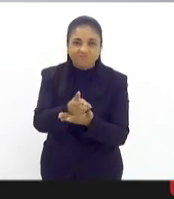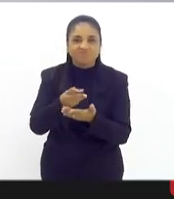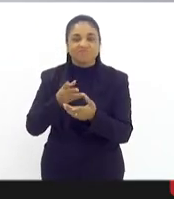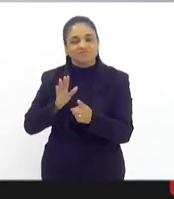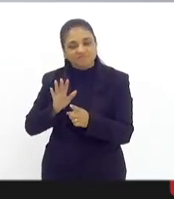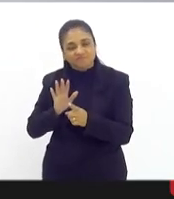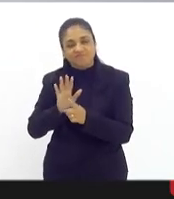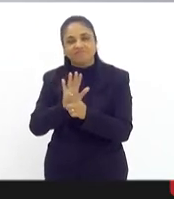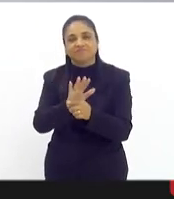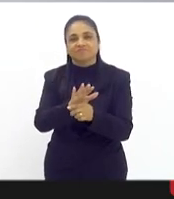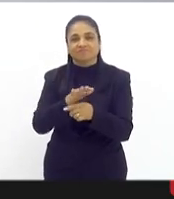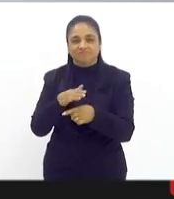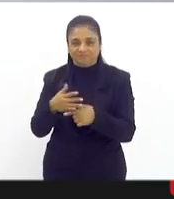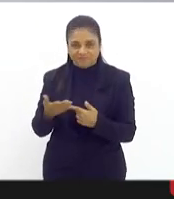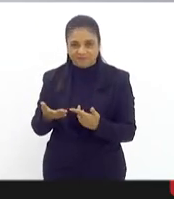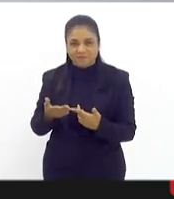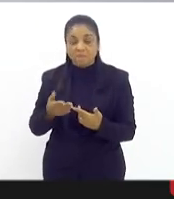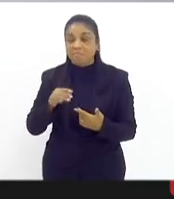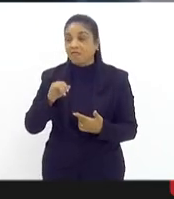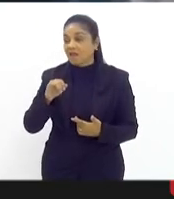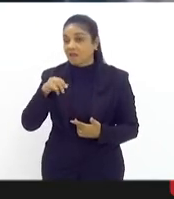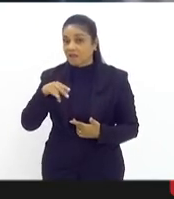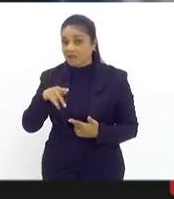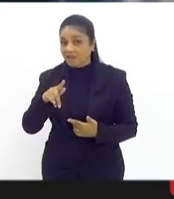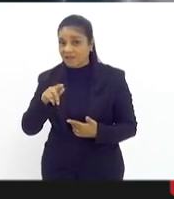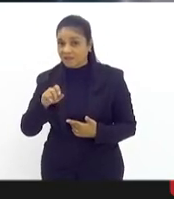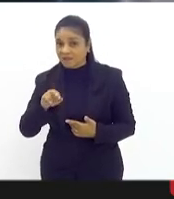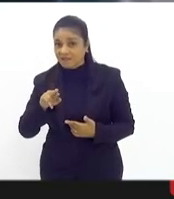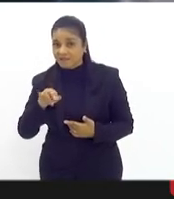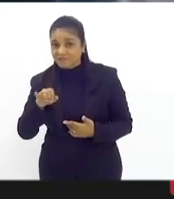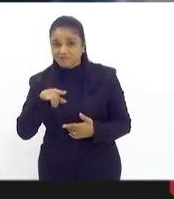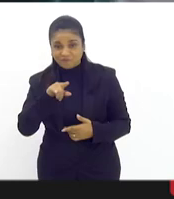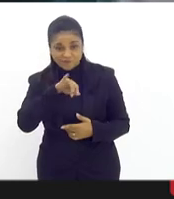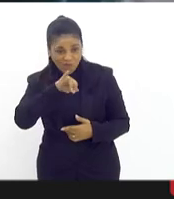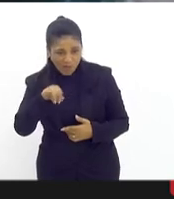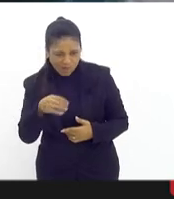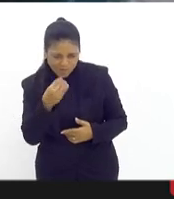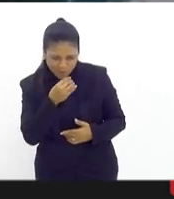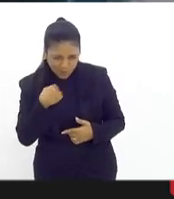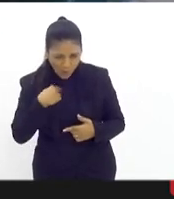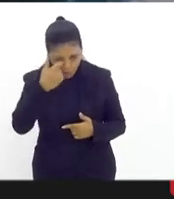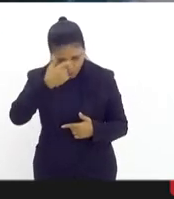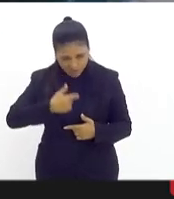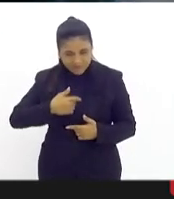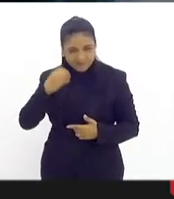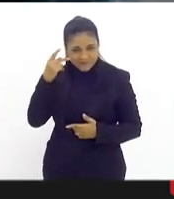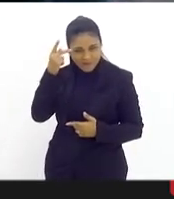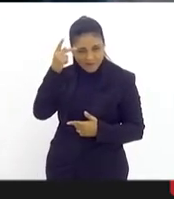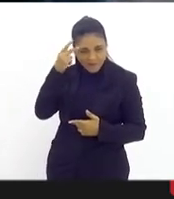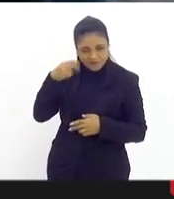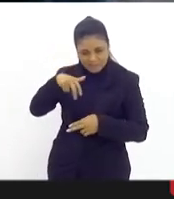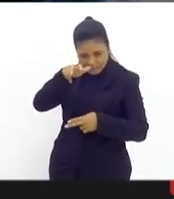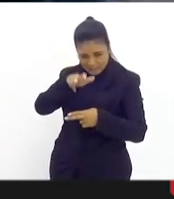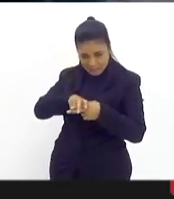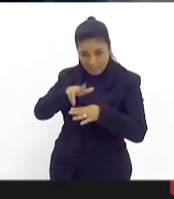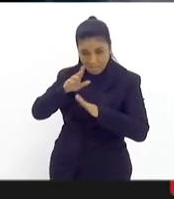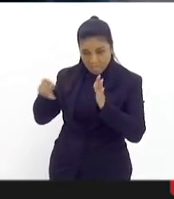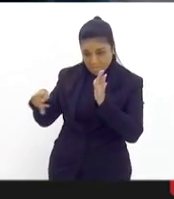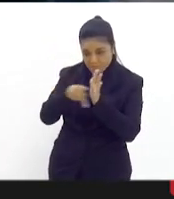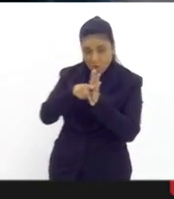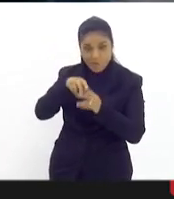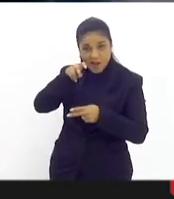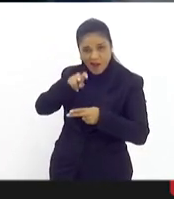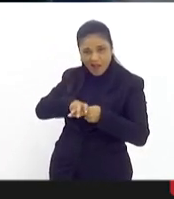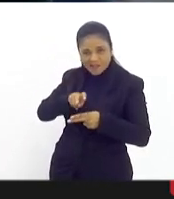auxiliando aqui. Ô, Johanna, Ingrid, com a gente. Eu estou vendo que você aproveitou que eu estou aqui em São Paulo, você está sentada na minha cadeira, estou vendo meus adesivinhos